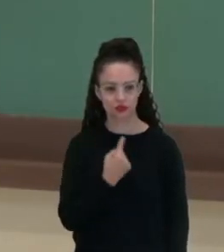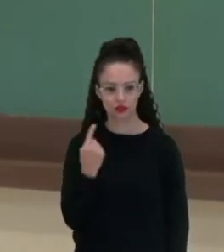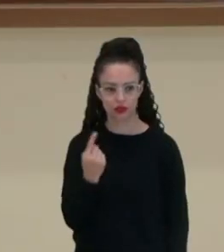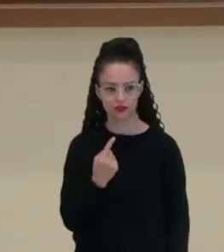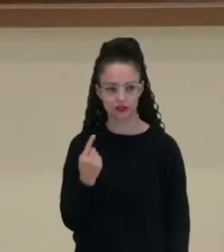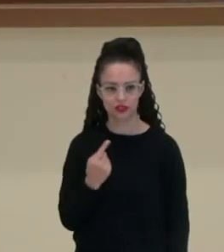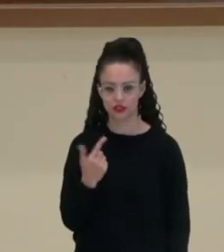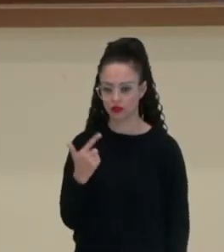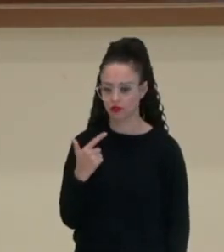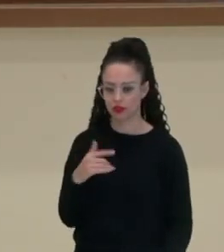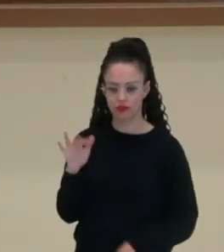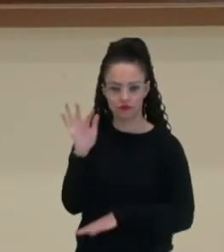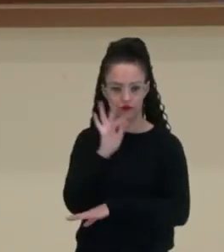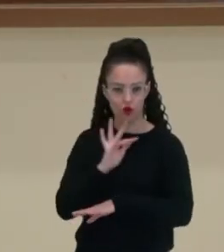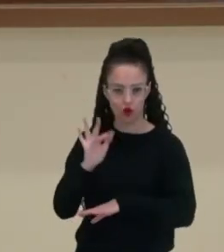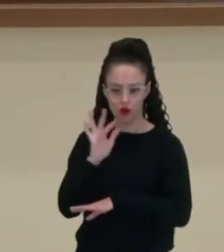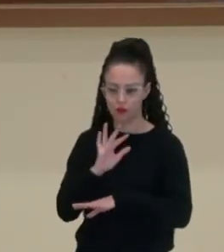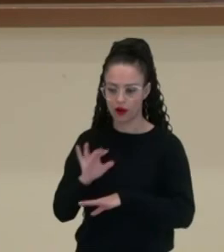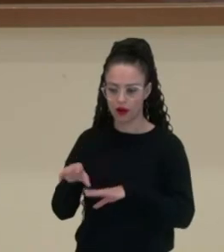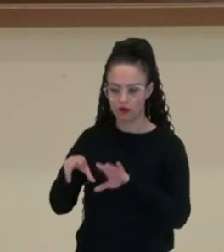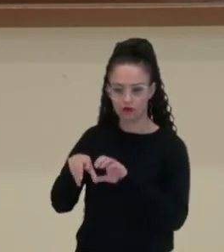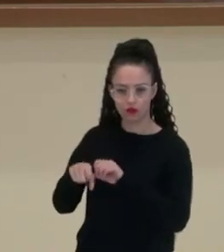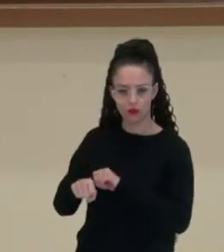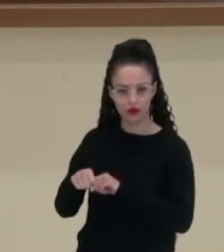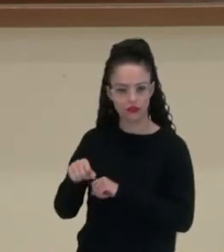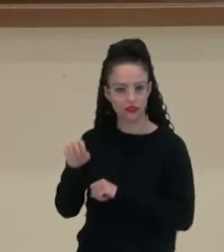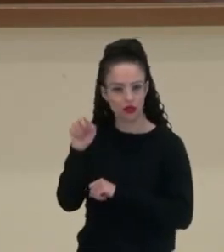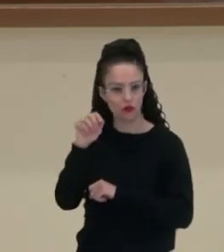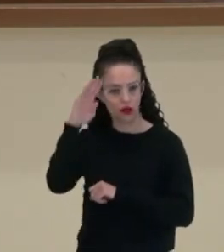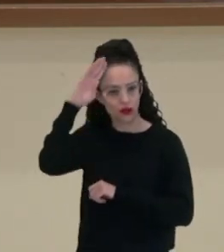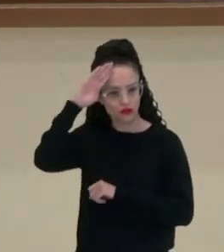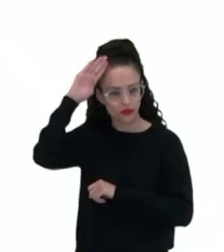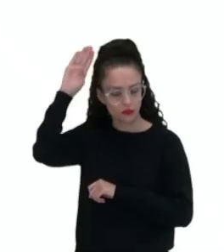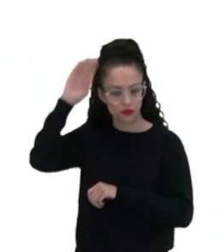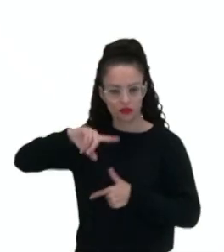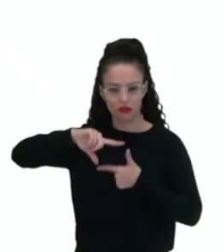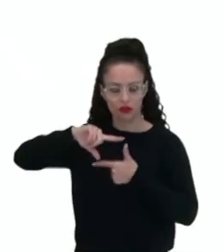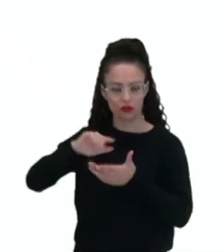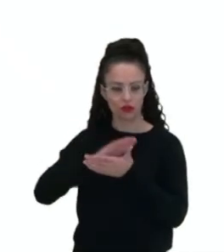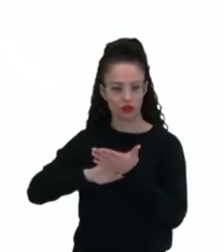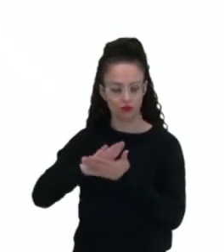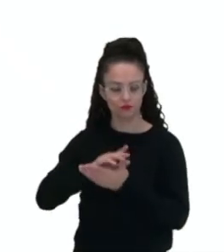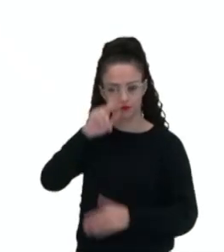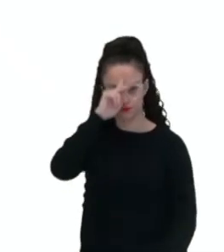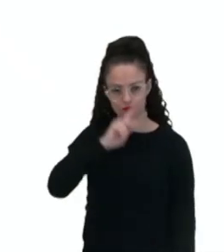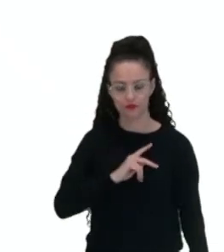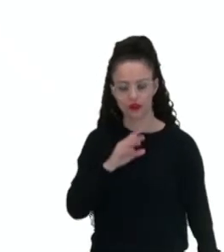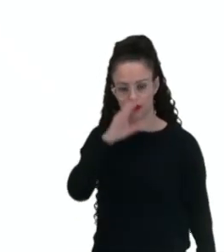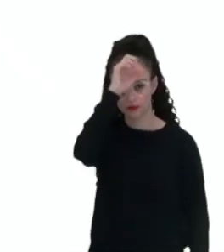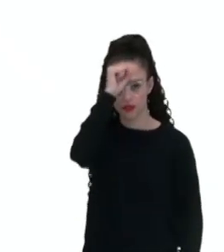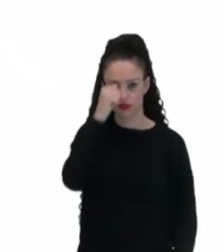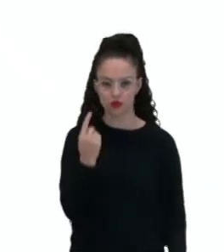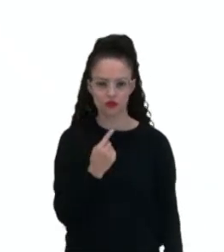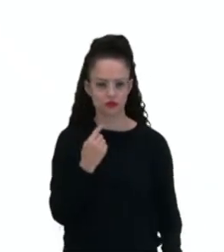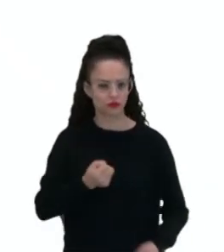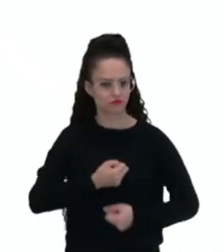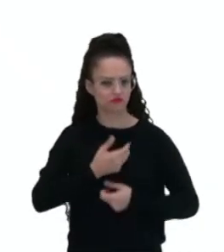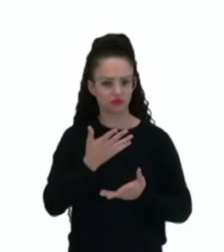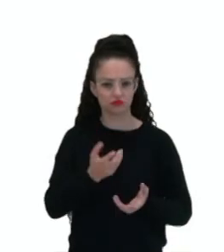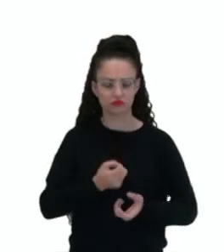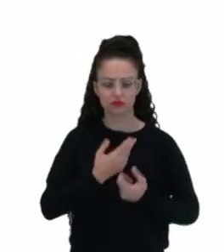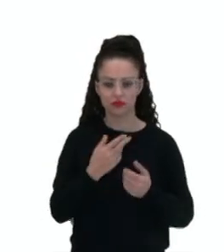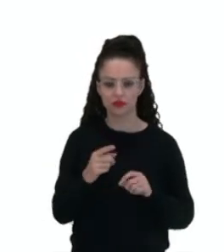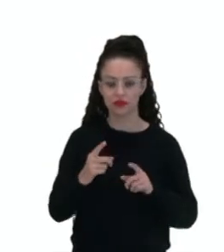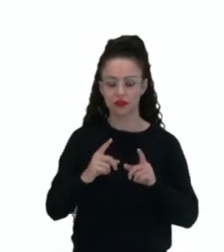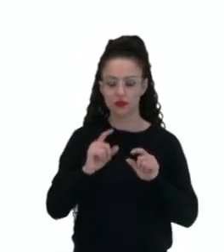né, acadêmica, tradicional, né, formal. Então são autodidatas e espontâneos. E a